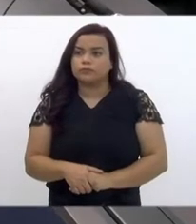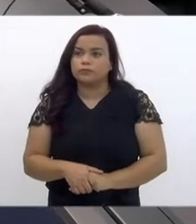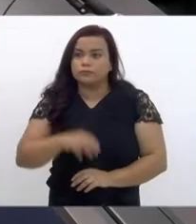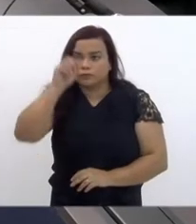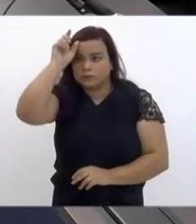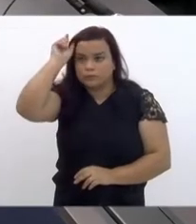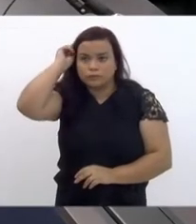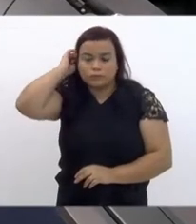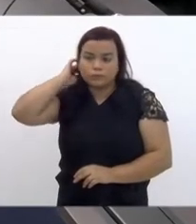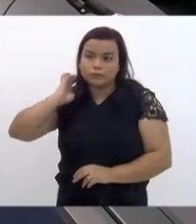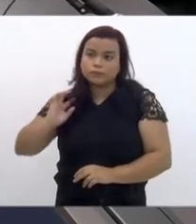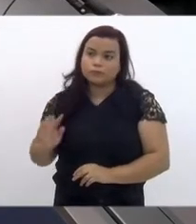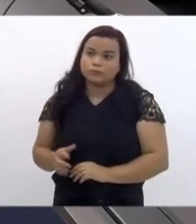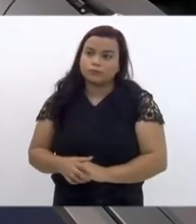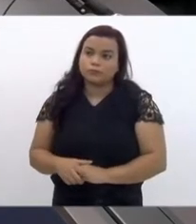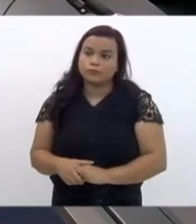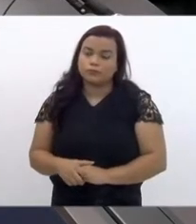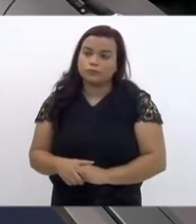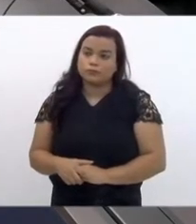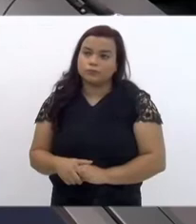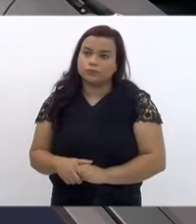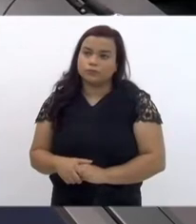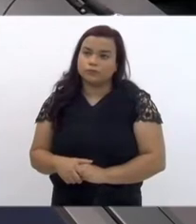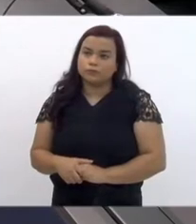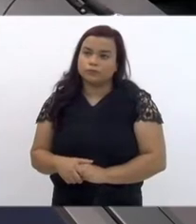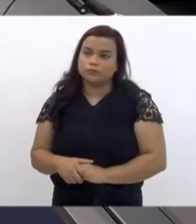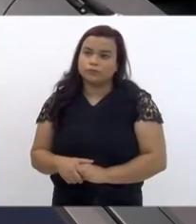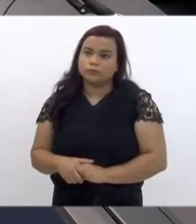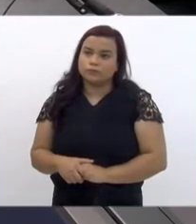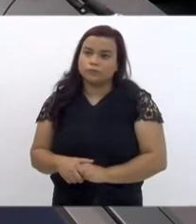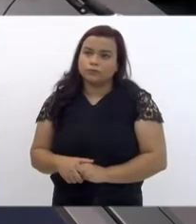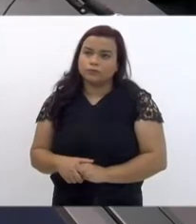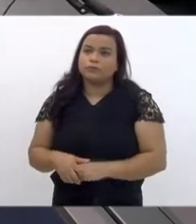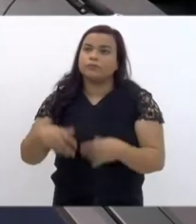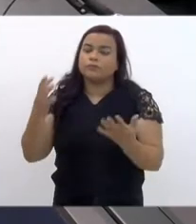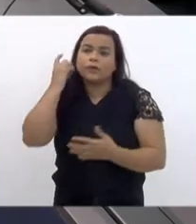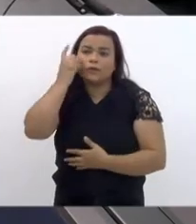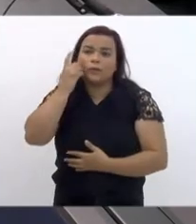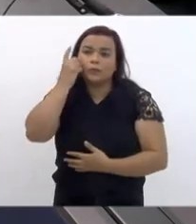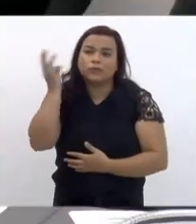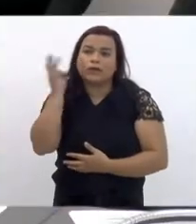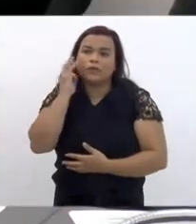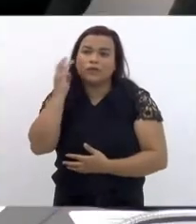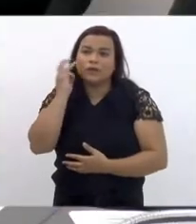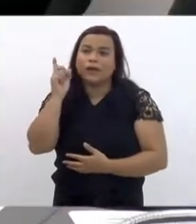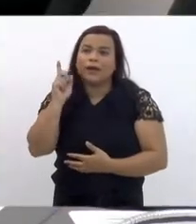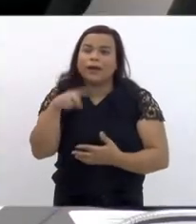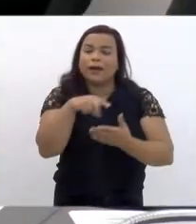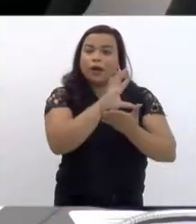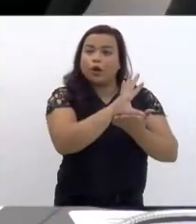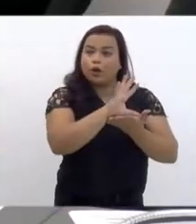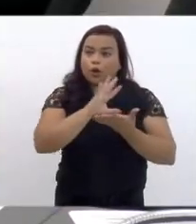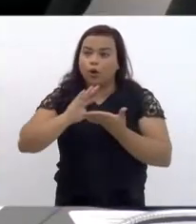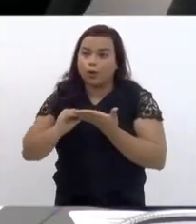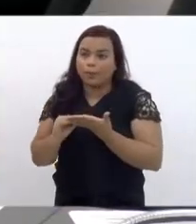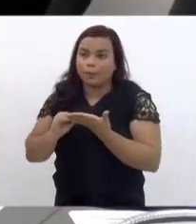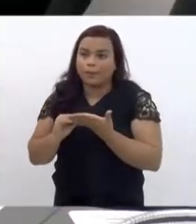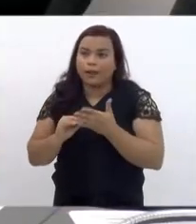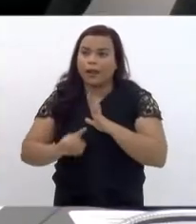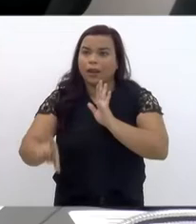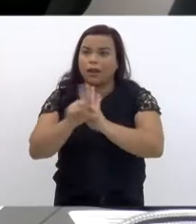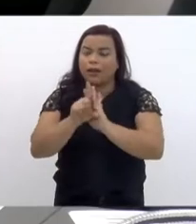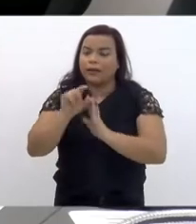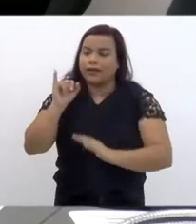É a cópia da Lei de Inovação, entendeu? Entendeu, deputado Valdec? O texto é a cópia da Lei de Inovação.